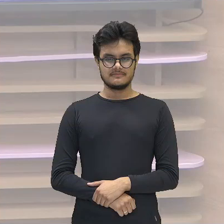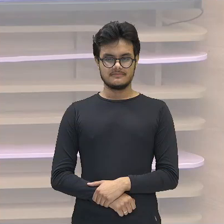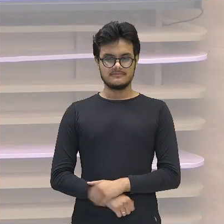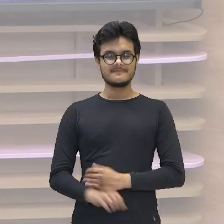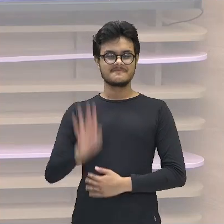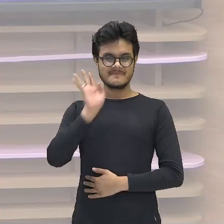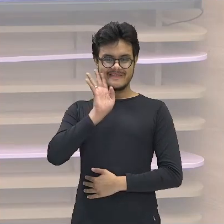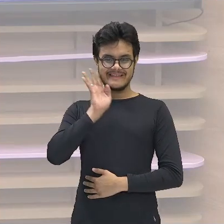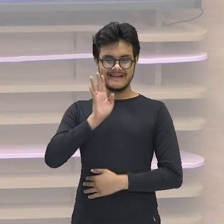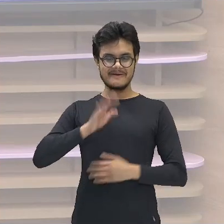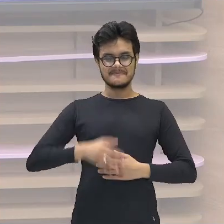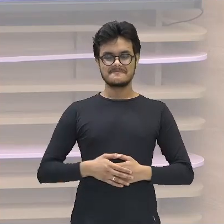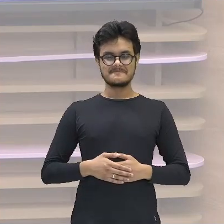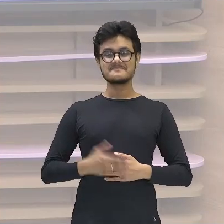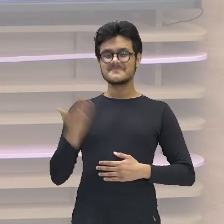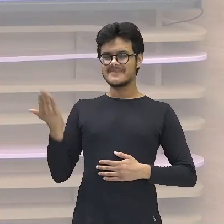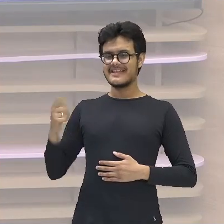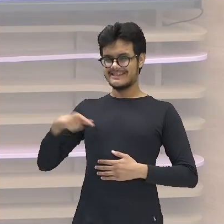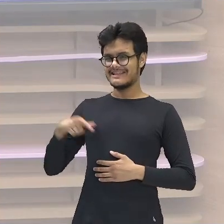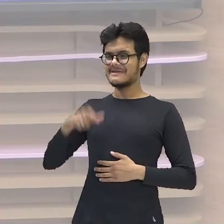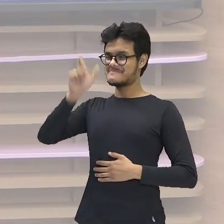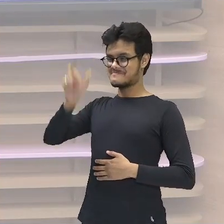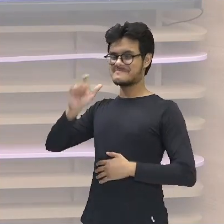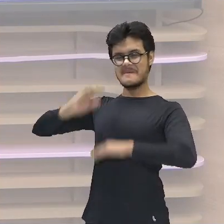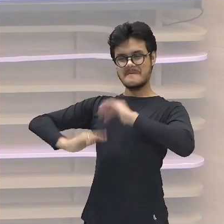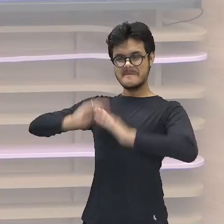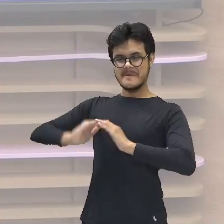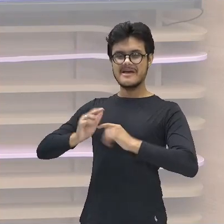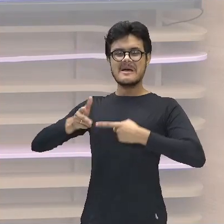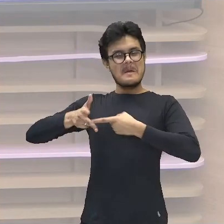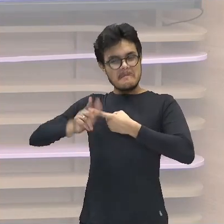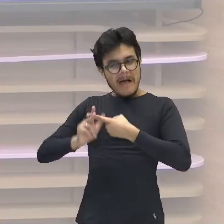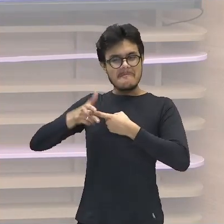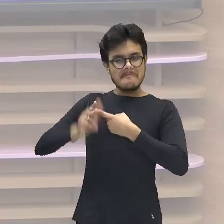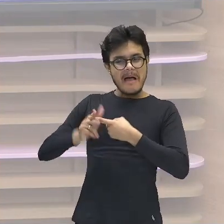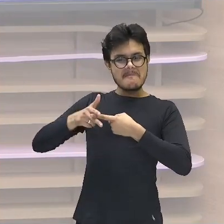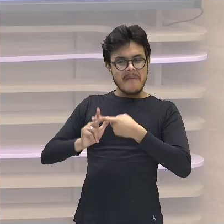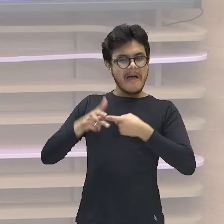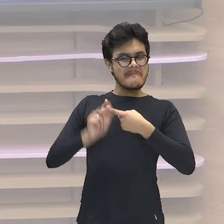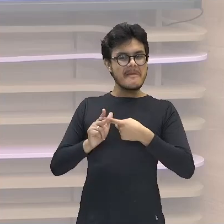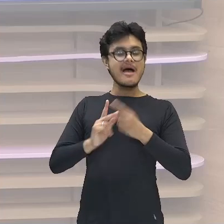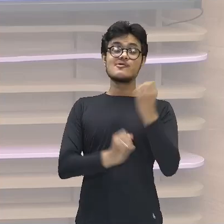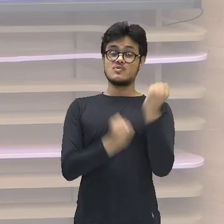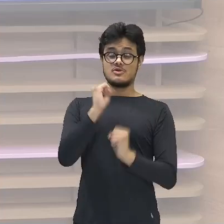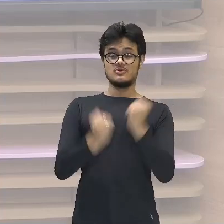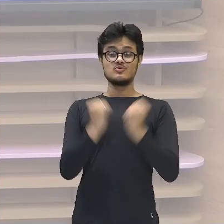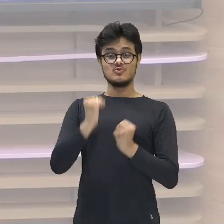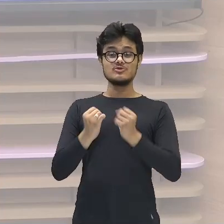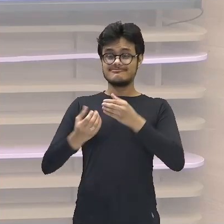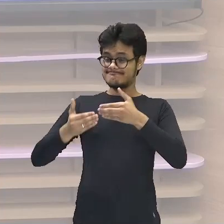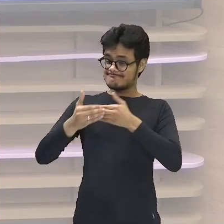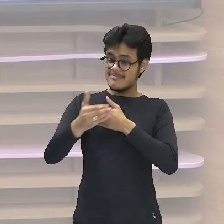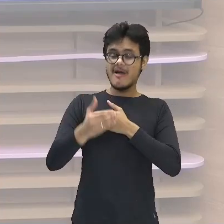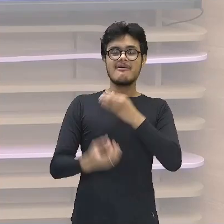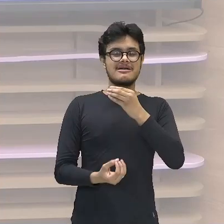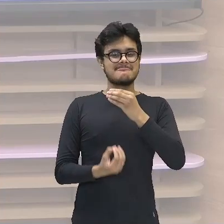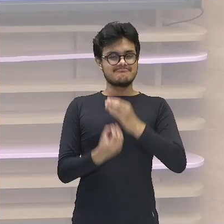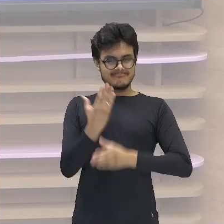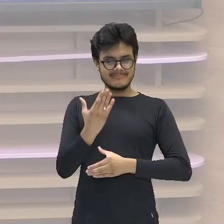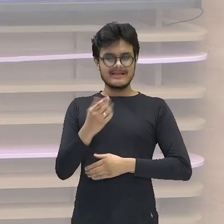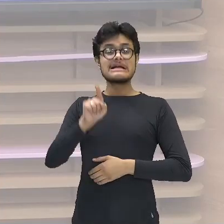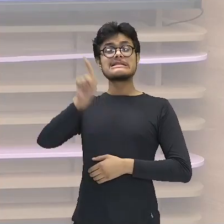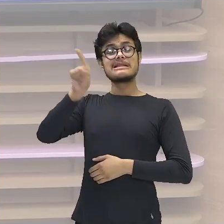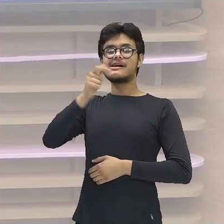Muito bem, então a gente tem aí essa cena mostrando, né, essa questão, né, das indústrias, com o surgimento das indústrias, principalmente lá